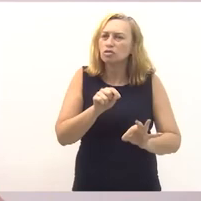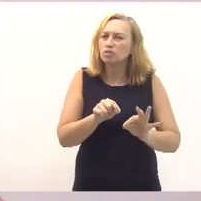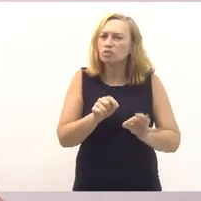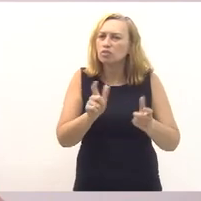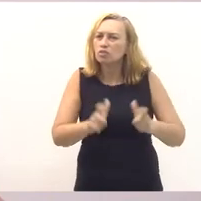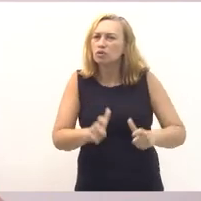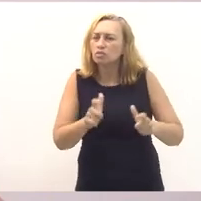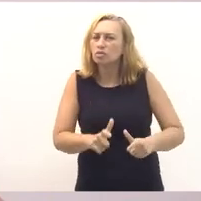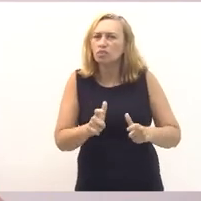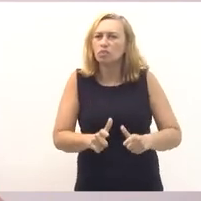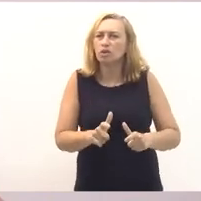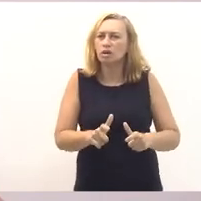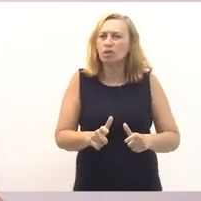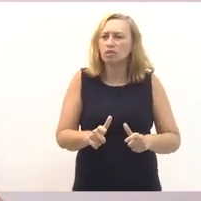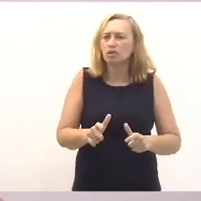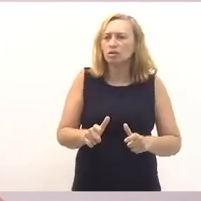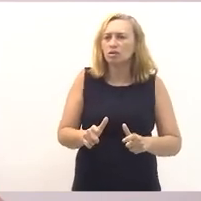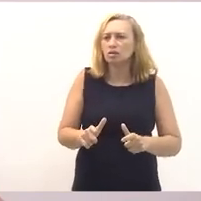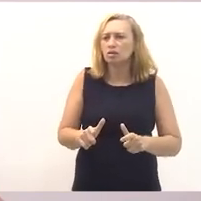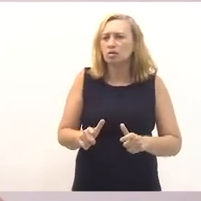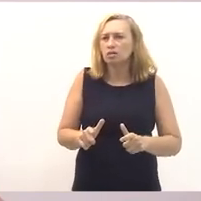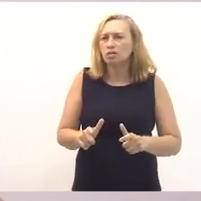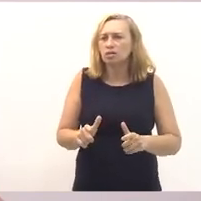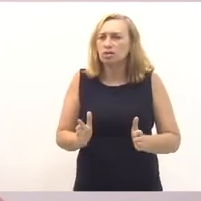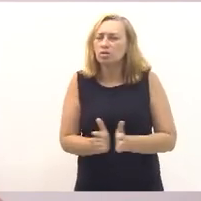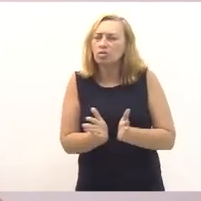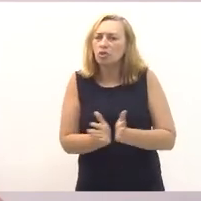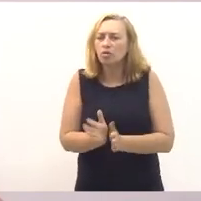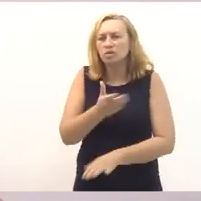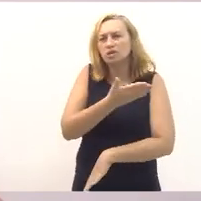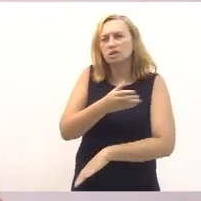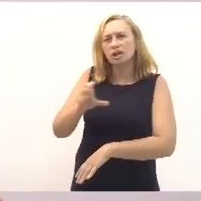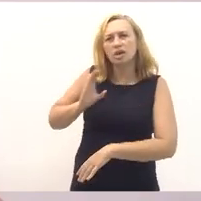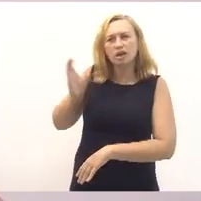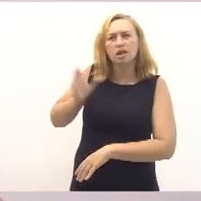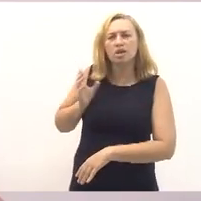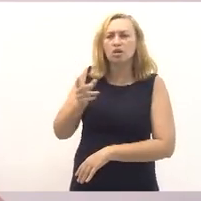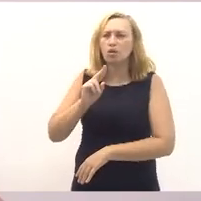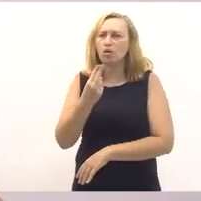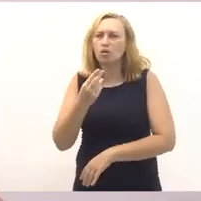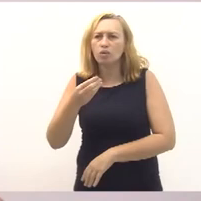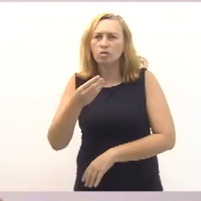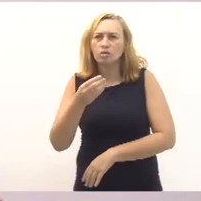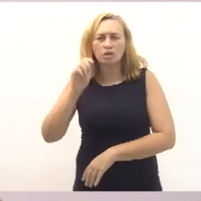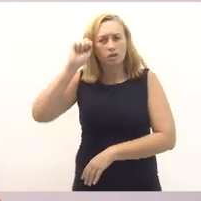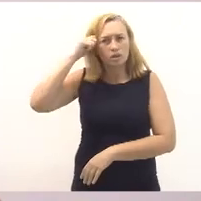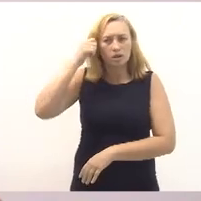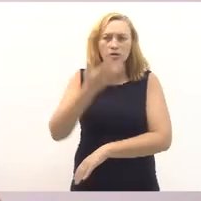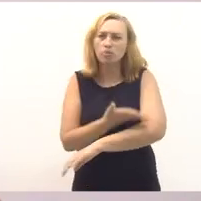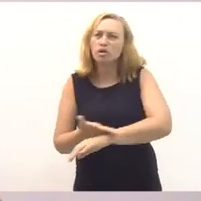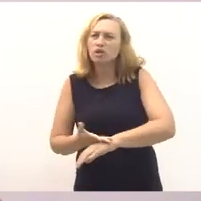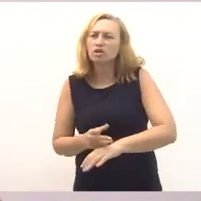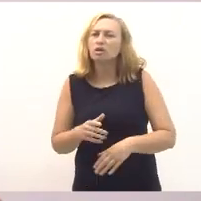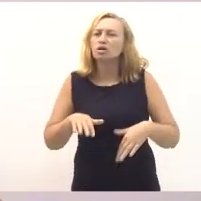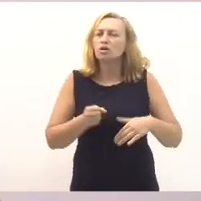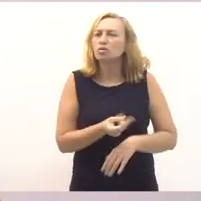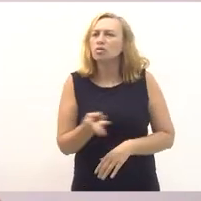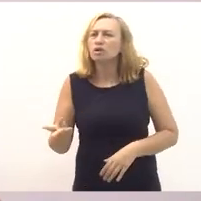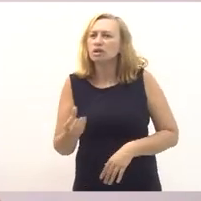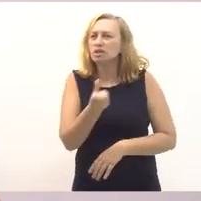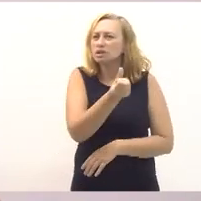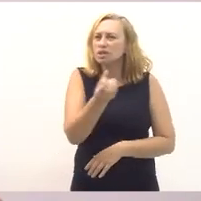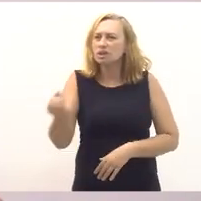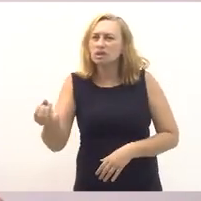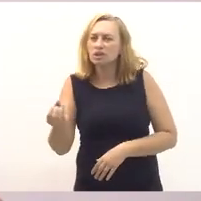somente local da residência a classe social e principalmente a cor da pele faça uma pergunta que quantos desses 600 habeas